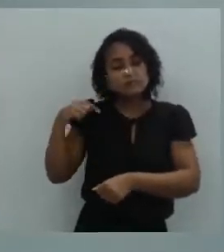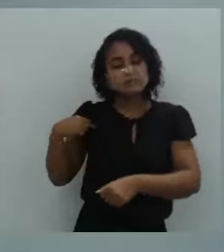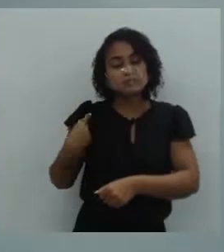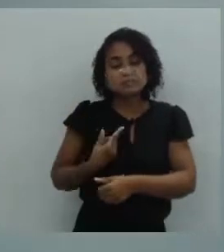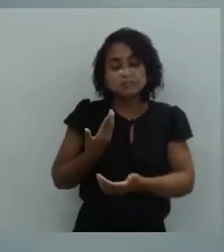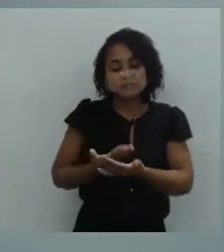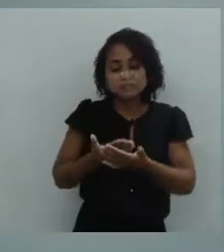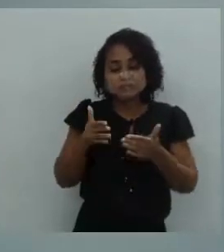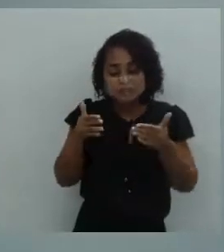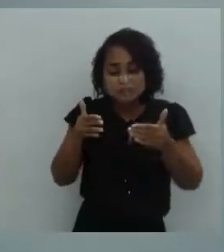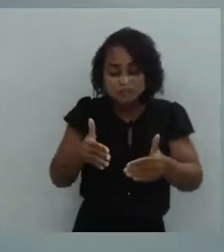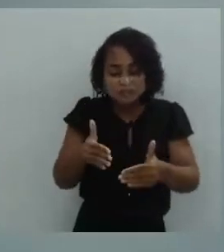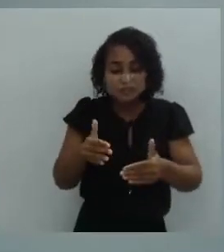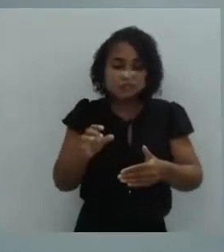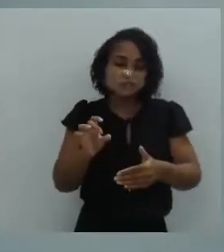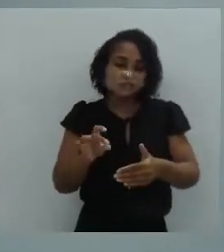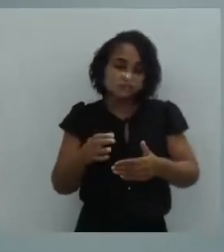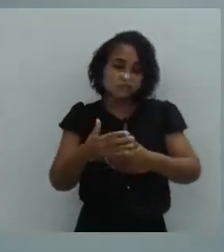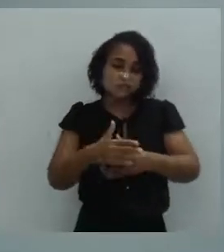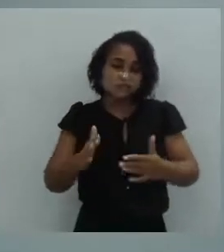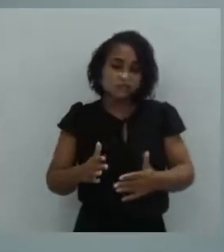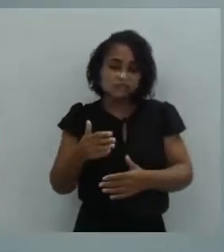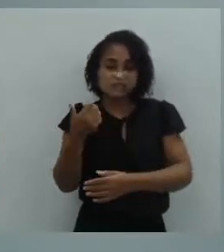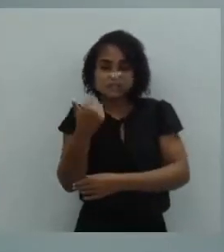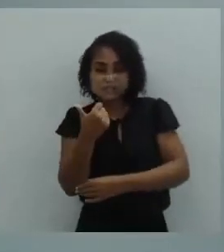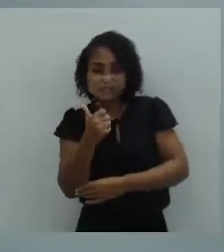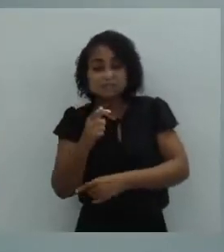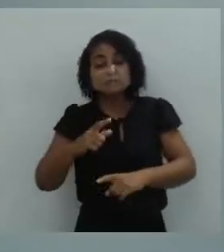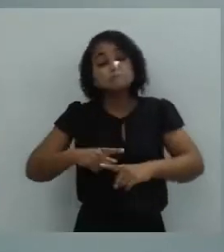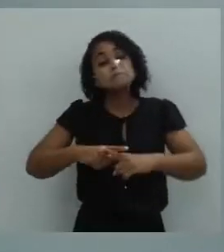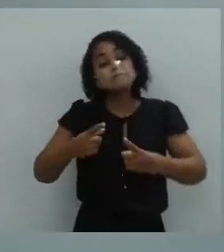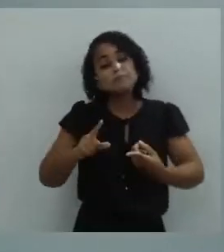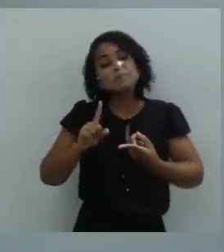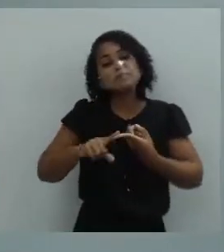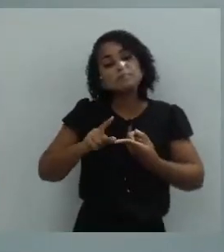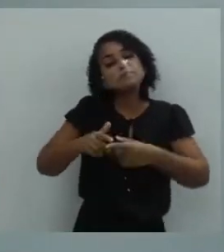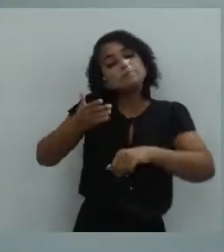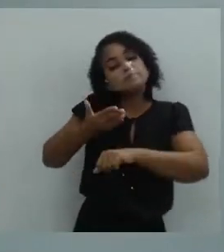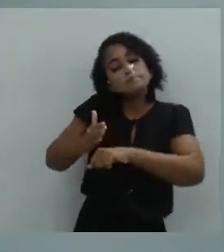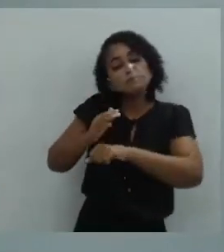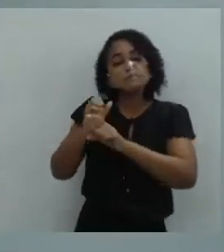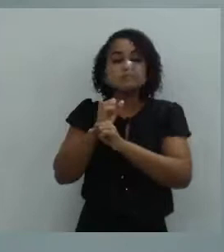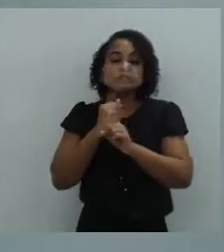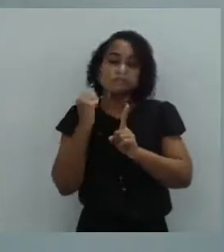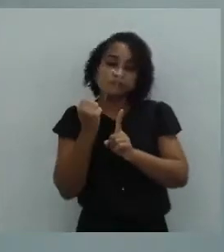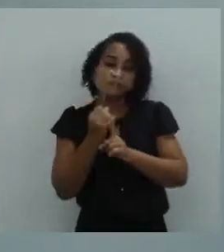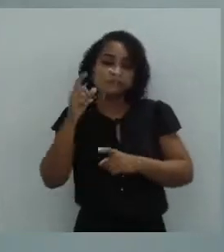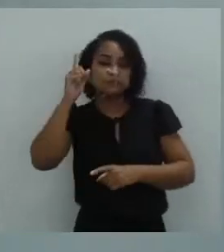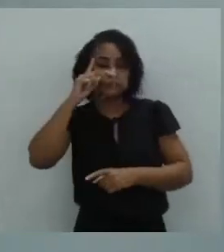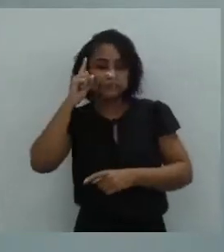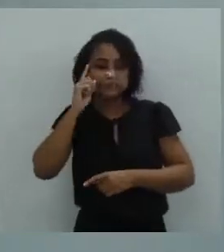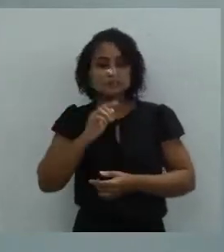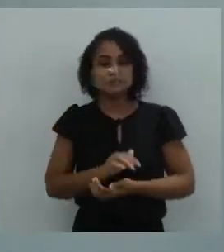não se limita apenas para avaliação, mas para a prática social